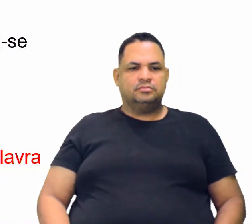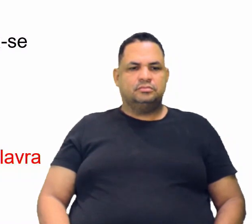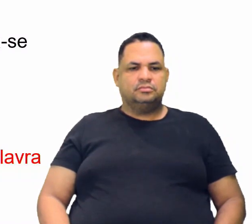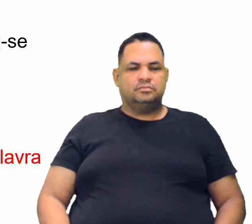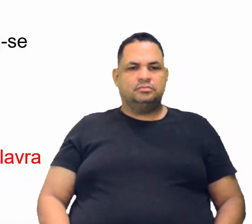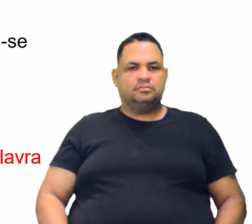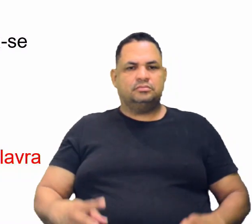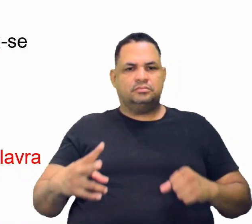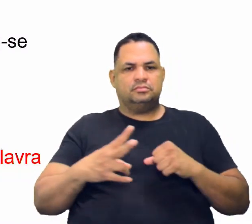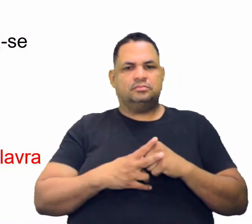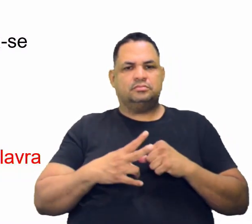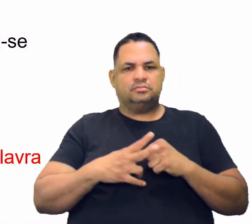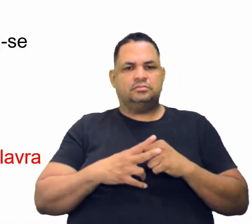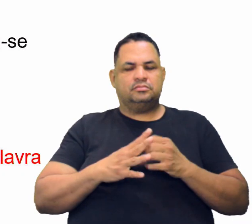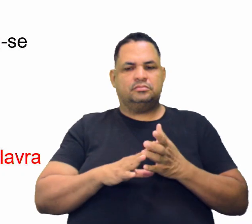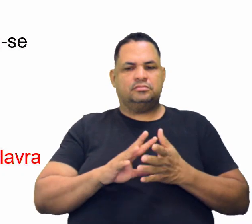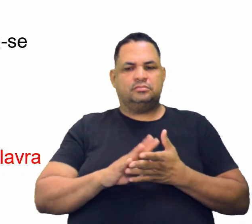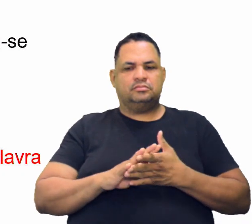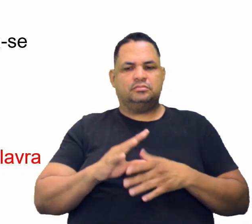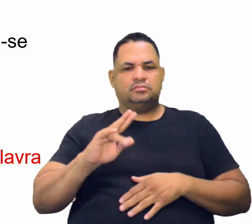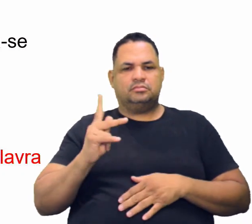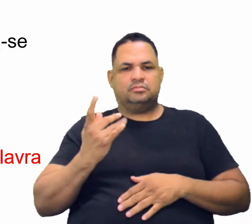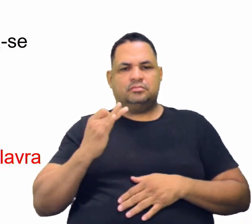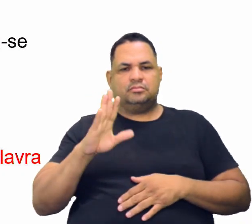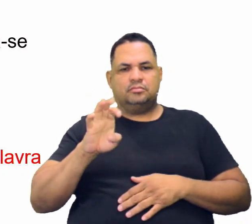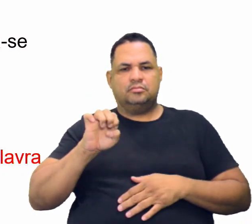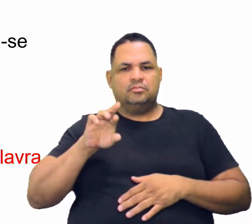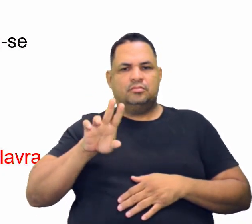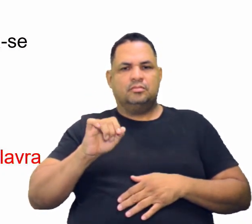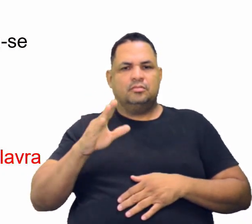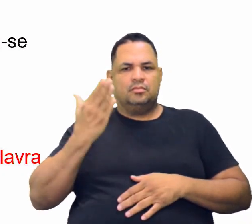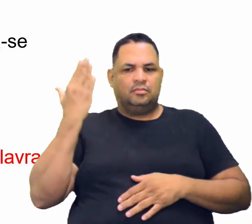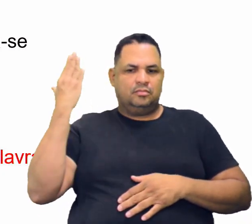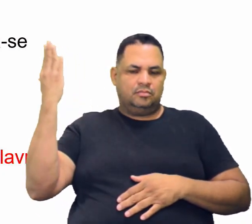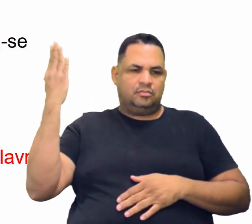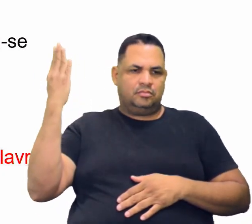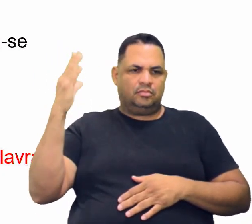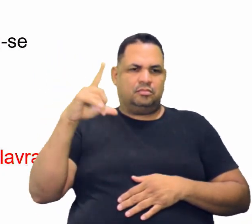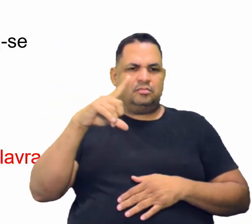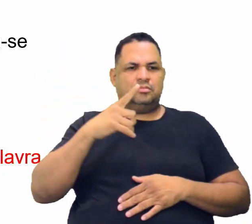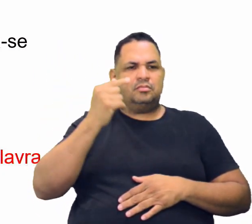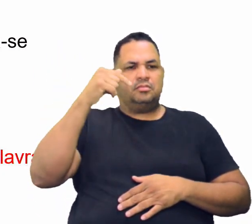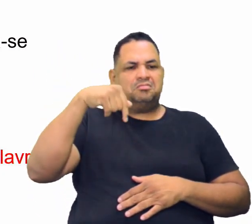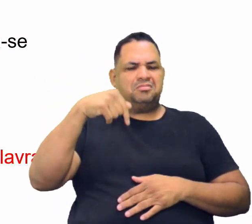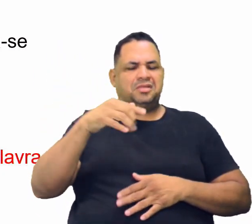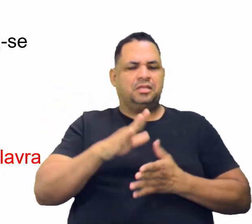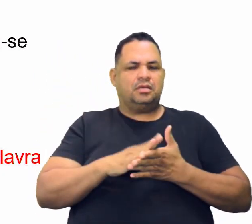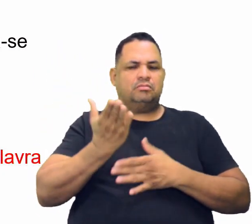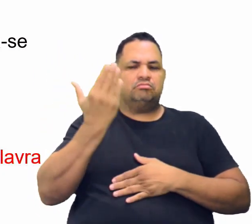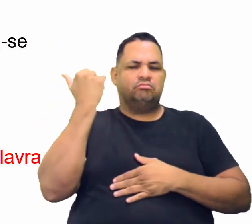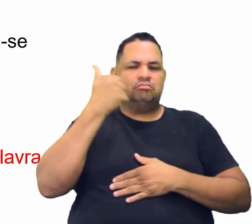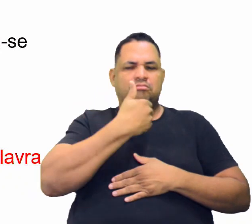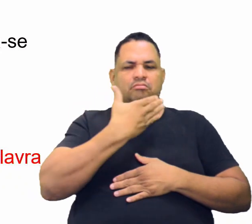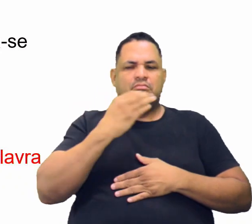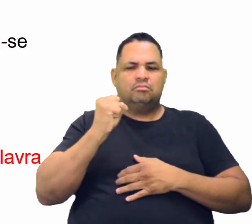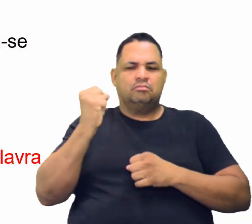verbo haver e suas flexões. Vamos observar aqui, ó. Estive aqui há 10 anos.